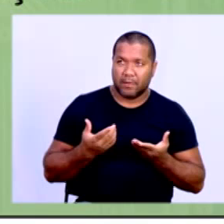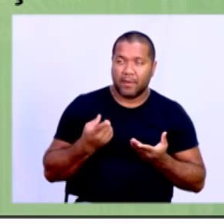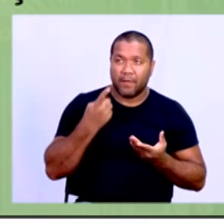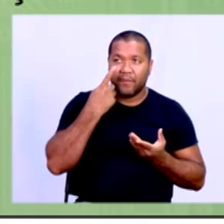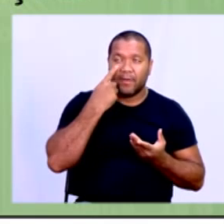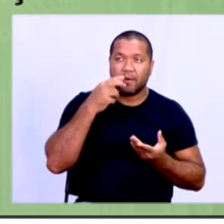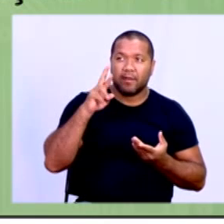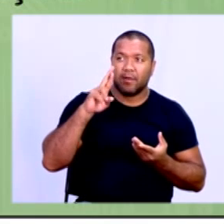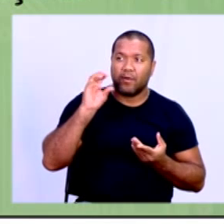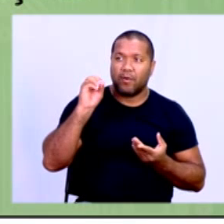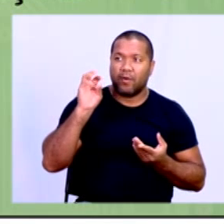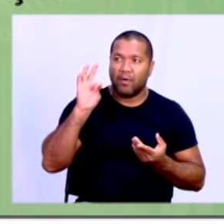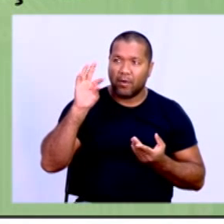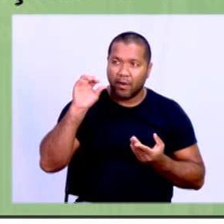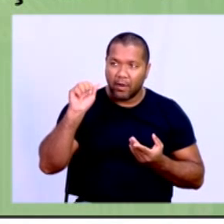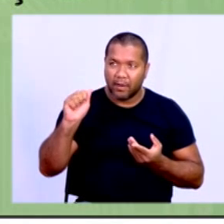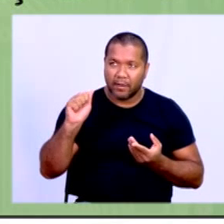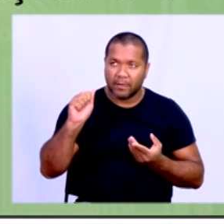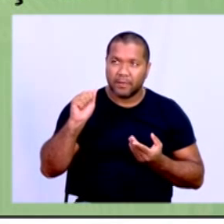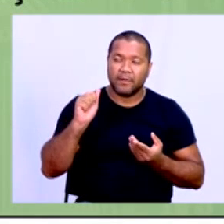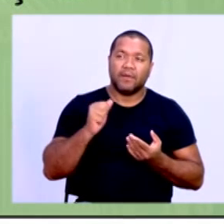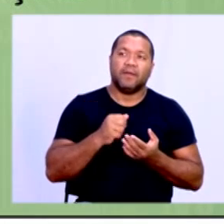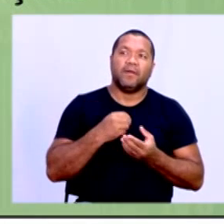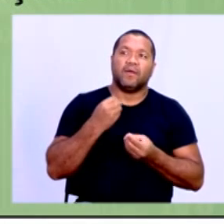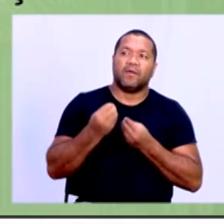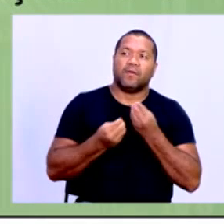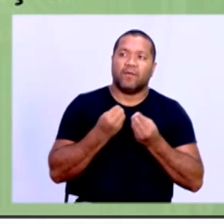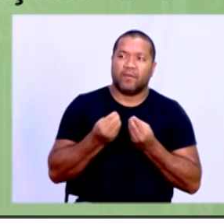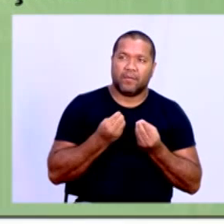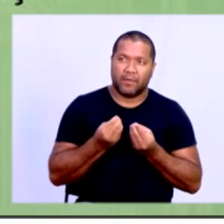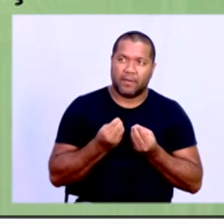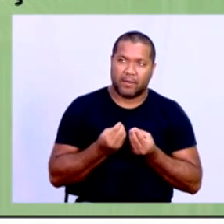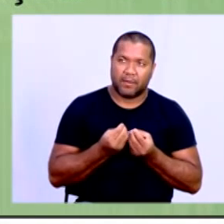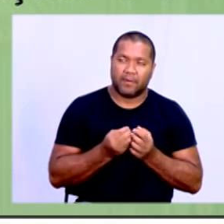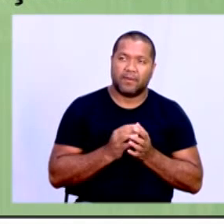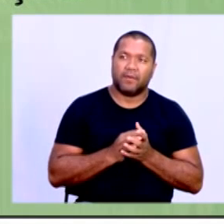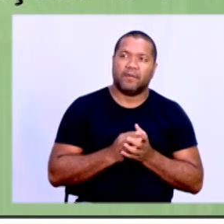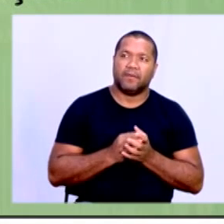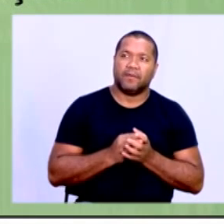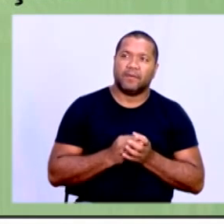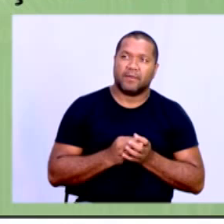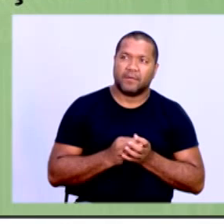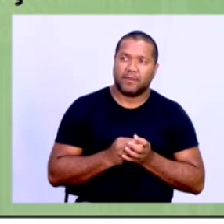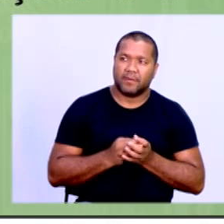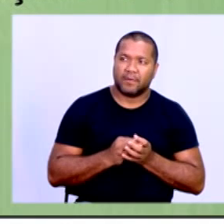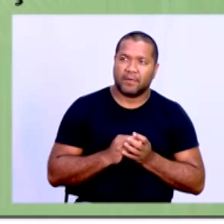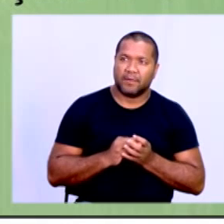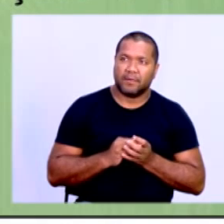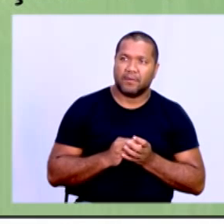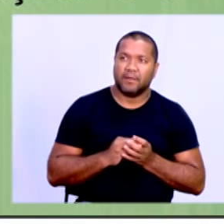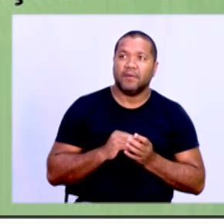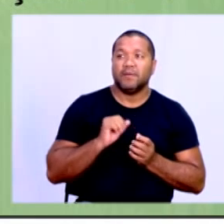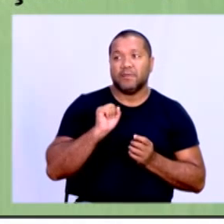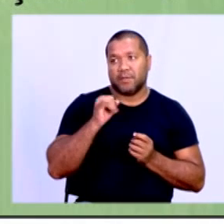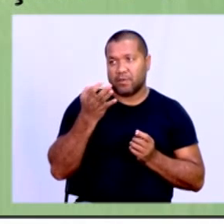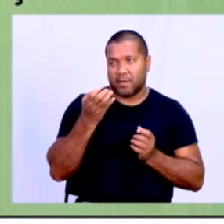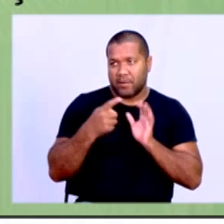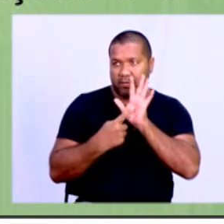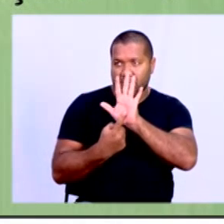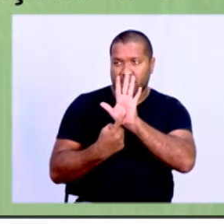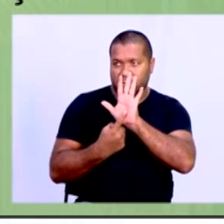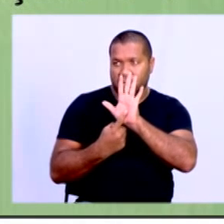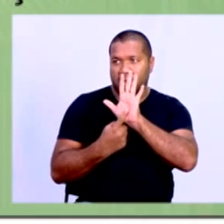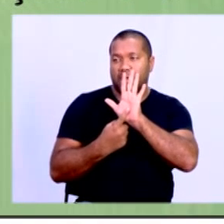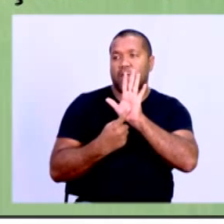então aqui eu coloquei como funciona um arquivo de rota, por exemplo. Então, se eu quero mostrar